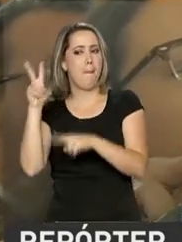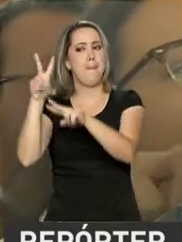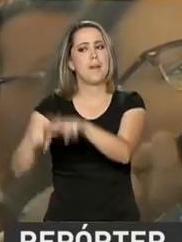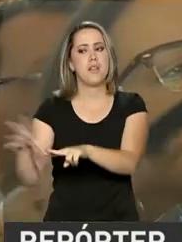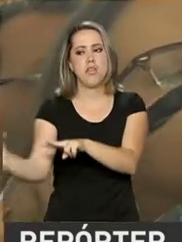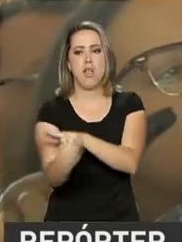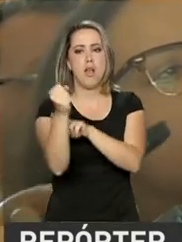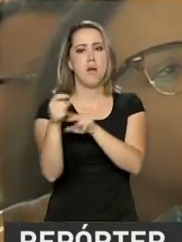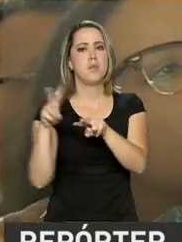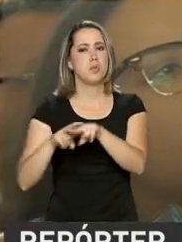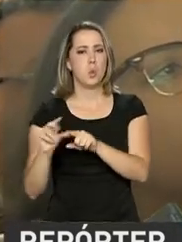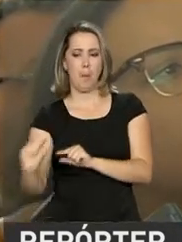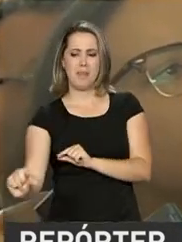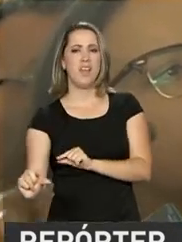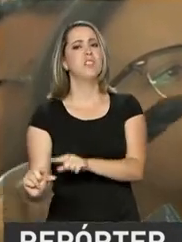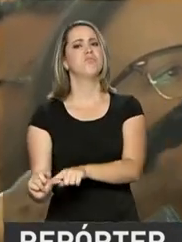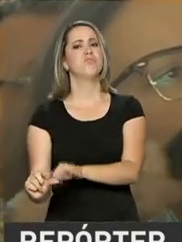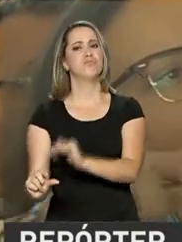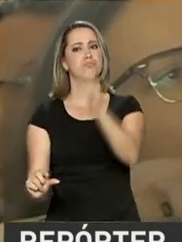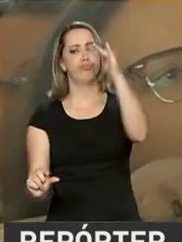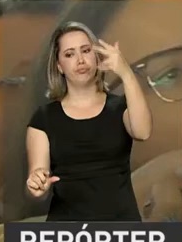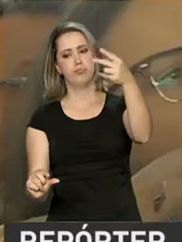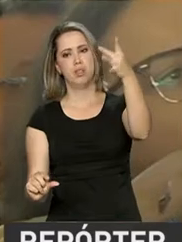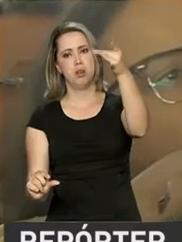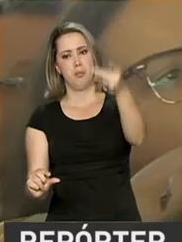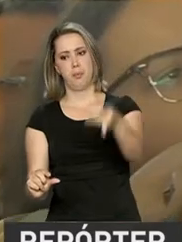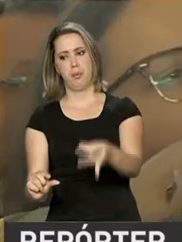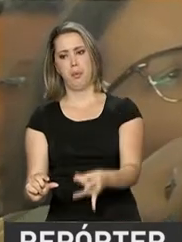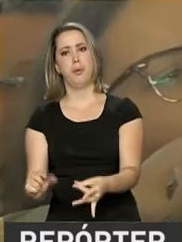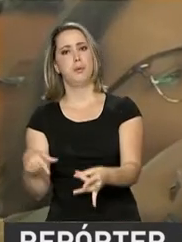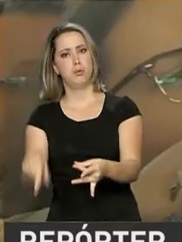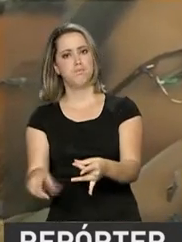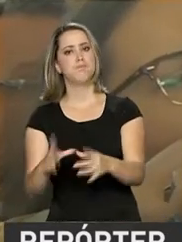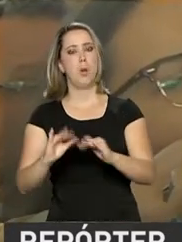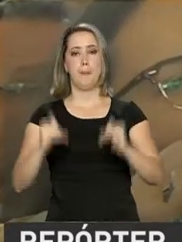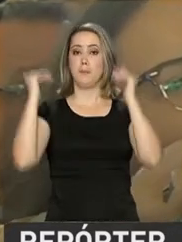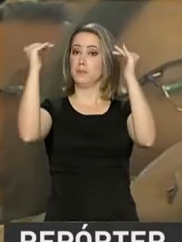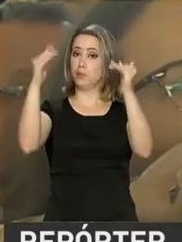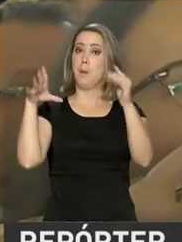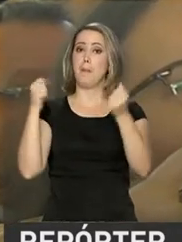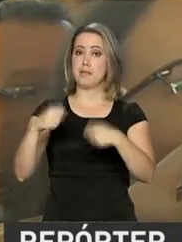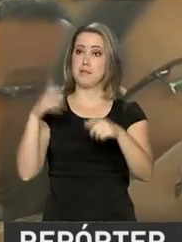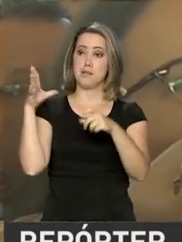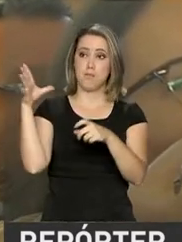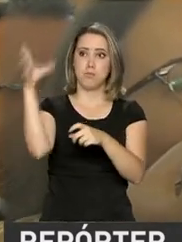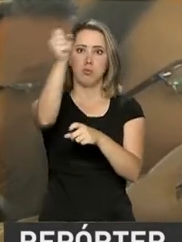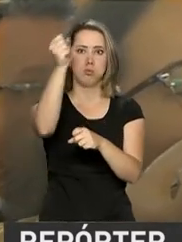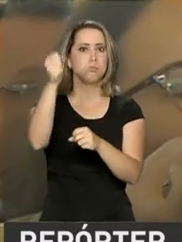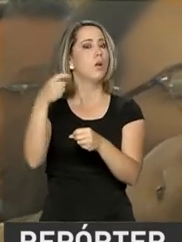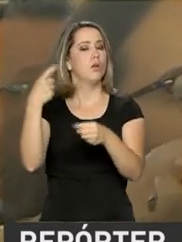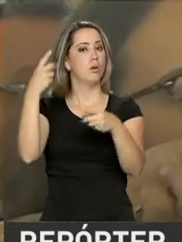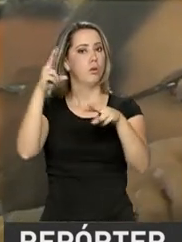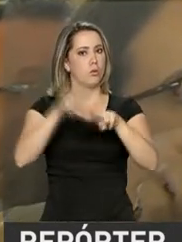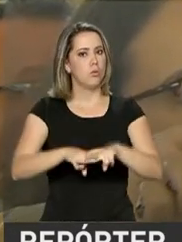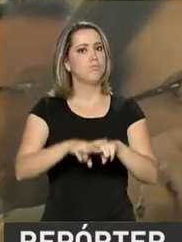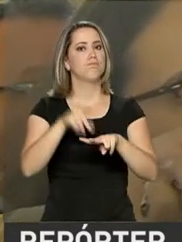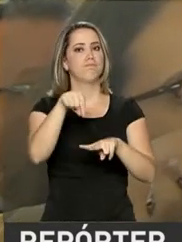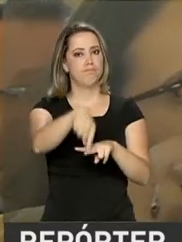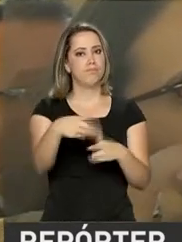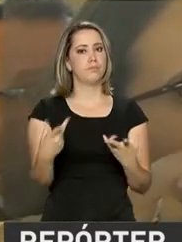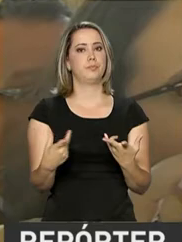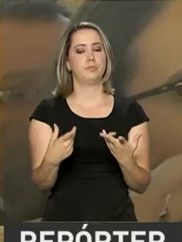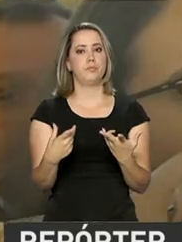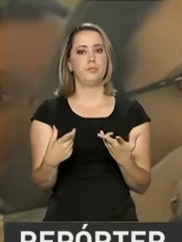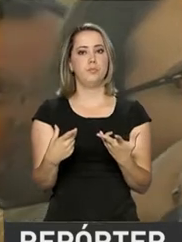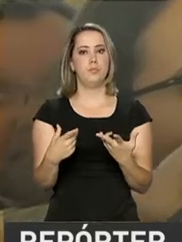o pequeno traficante, o pequeno criminoso, quando os barões continuam soltos. Nós precisamos pegar a cadeia de comando do crime,